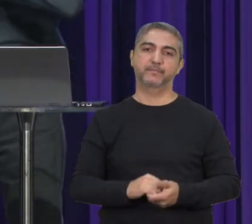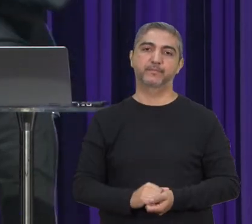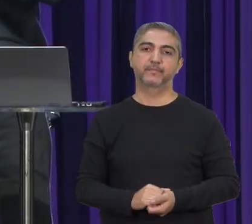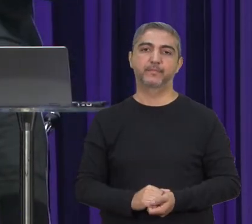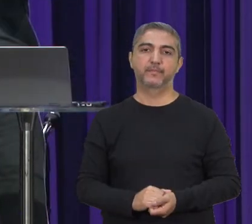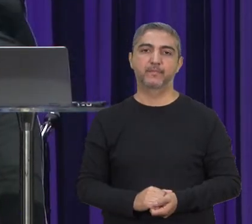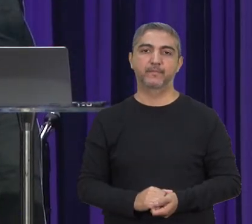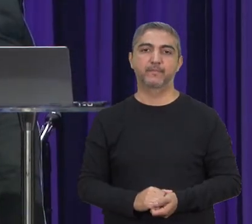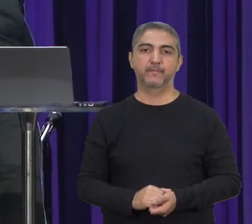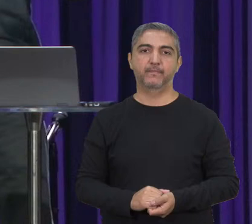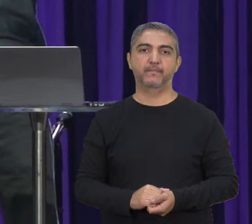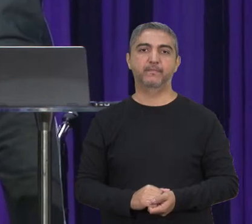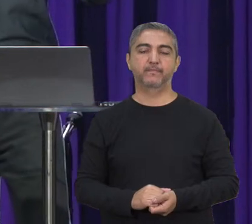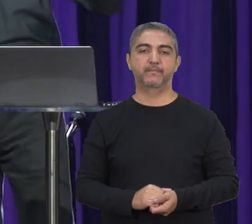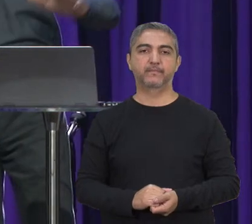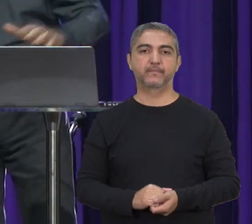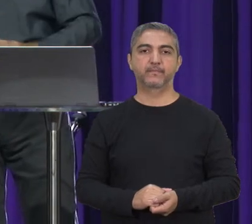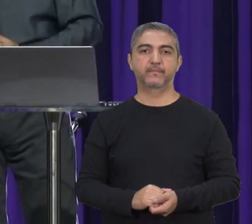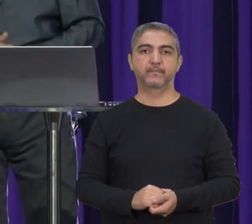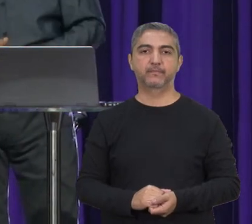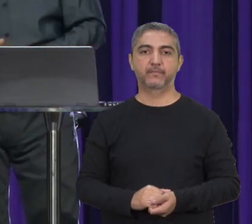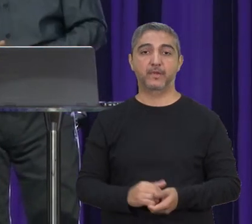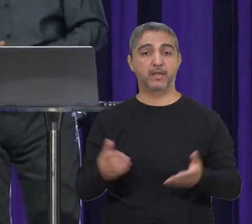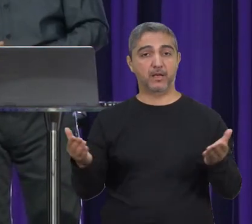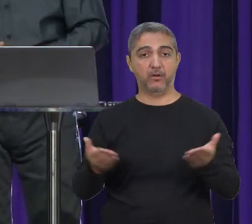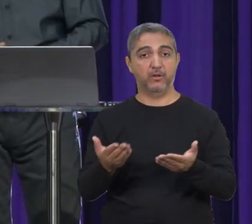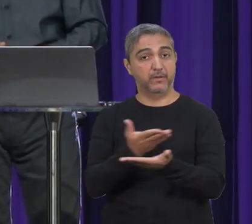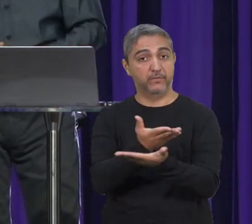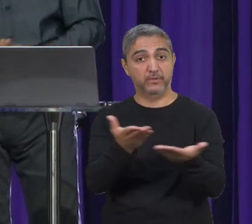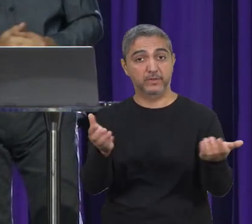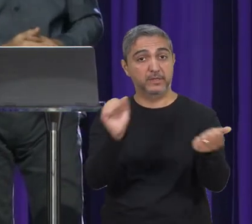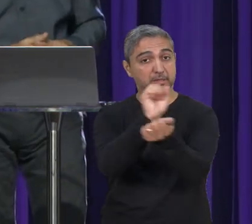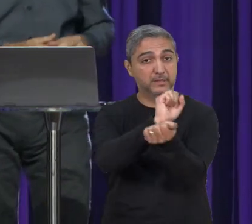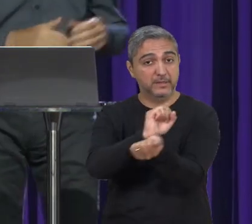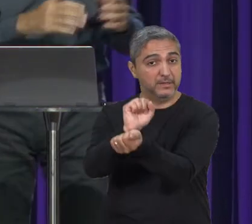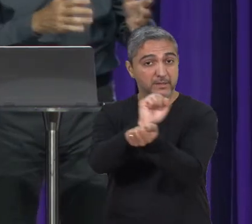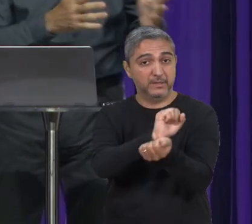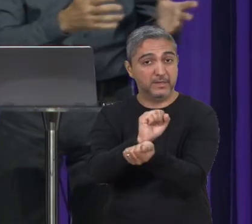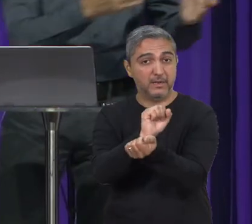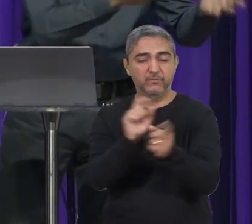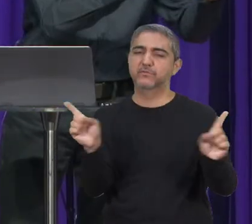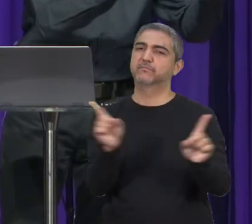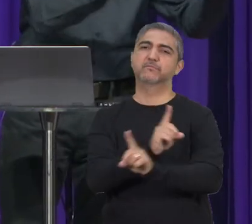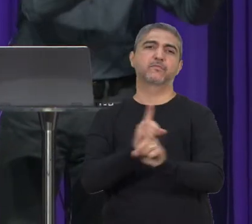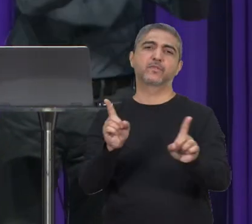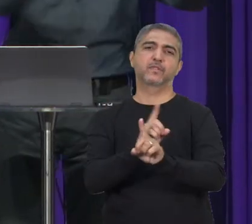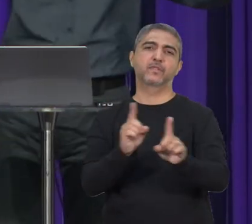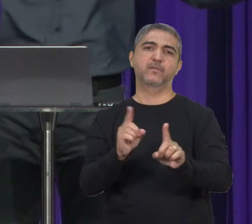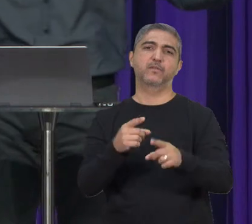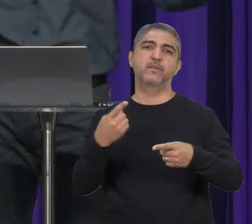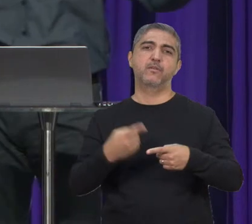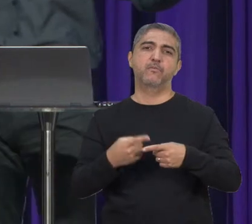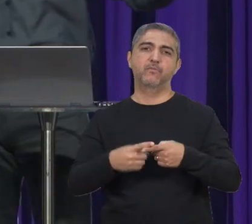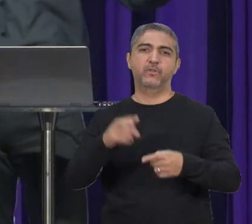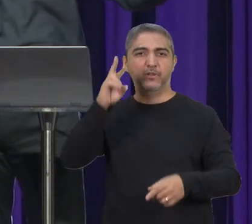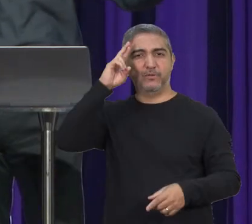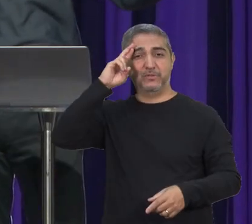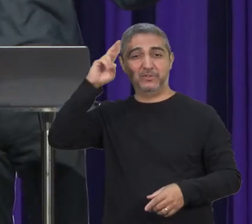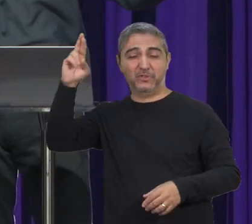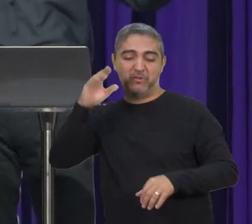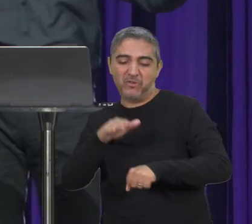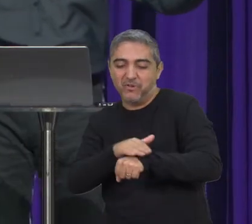Já não os chamo de escravos, pois o Senhor não faz confidências aos seus escravos.